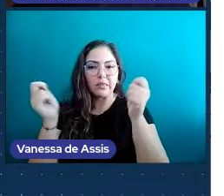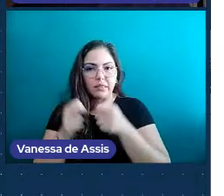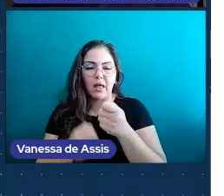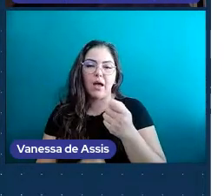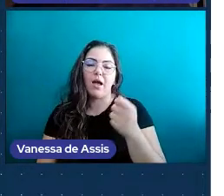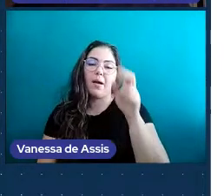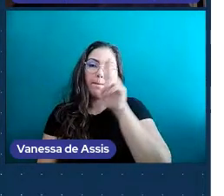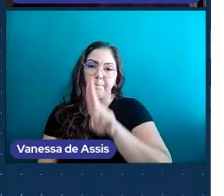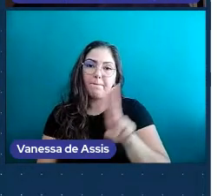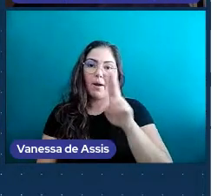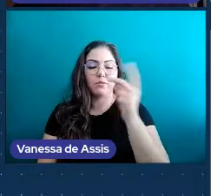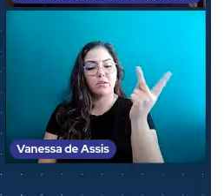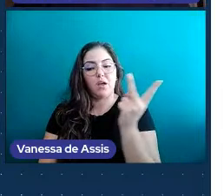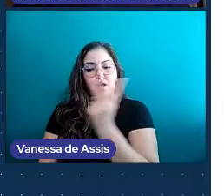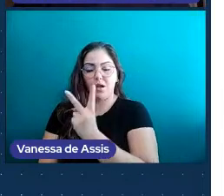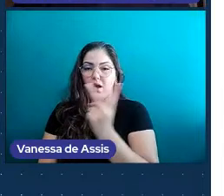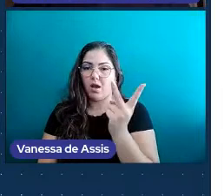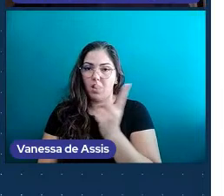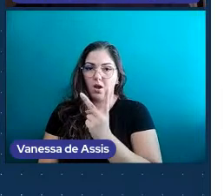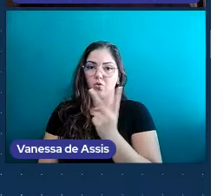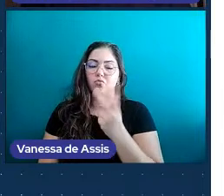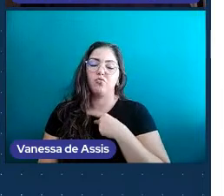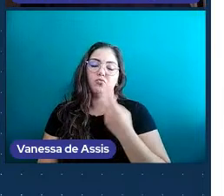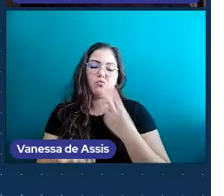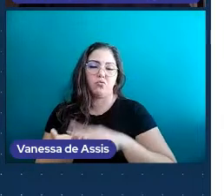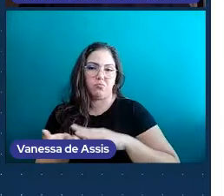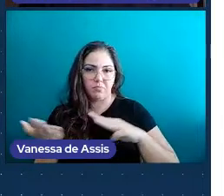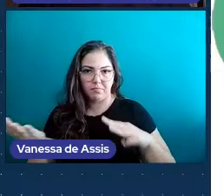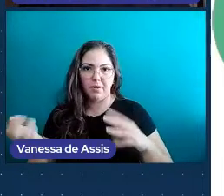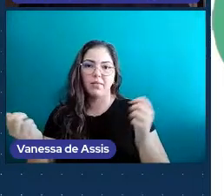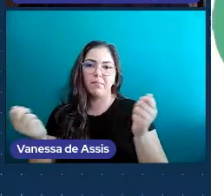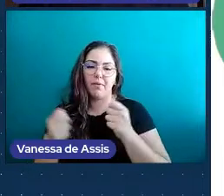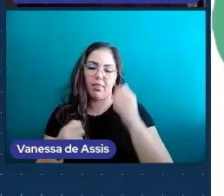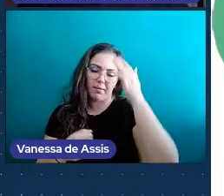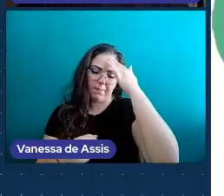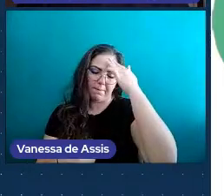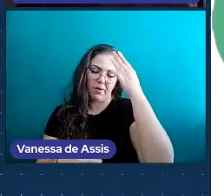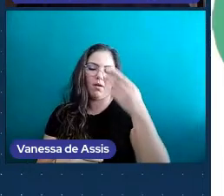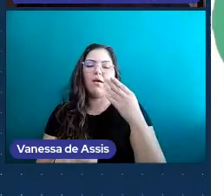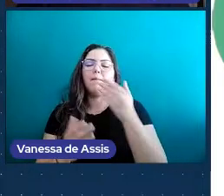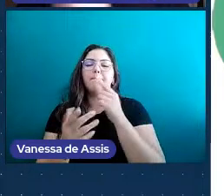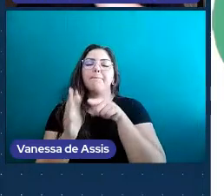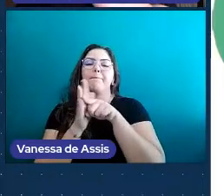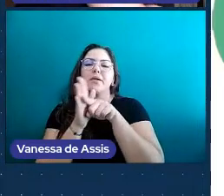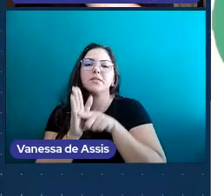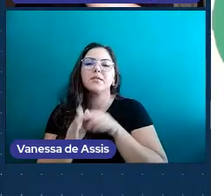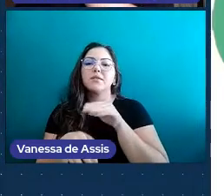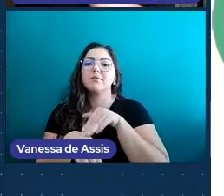para oferecer ao meu programa de pesquisa uma resposta mais completa possível. Dentro disso,